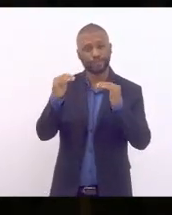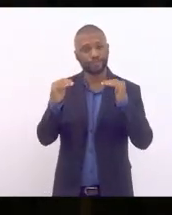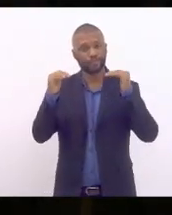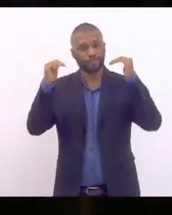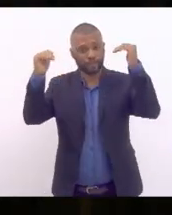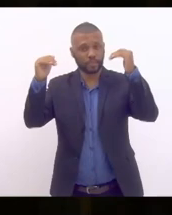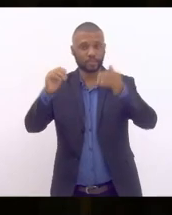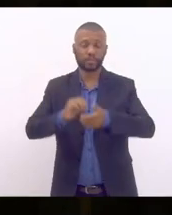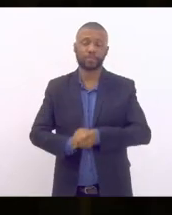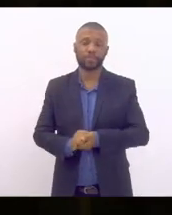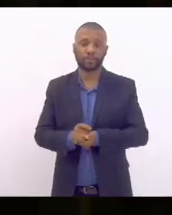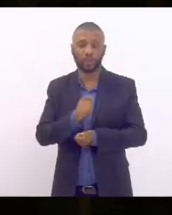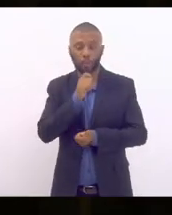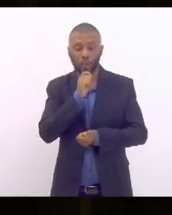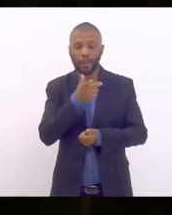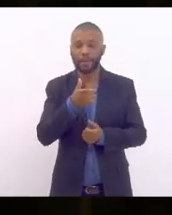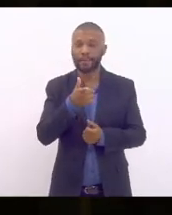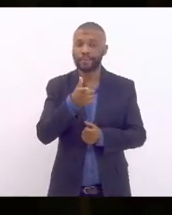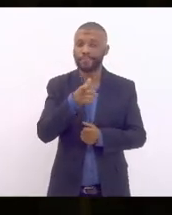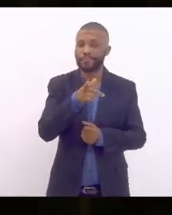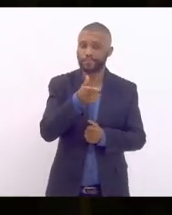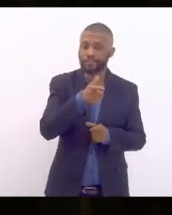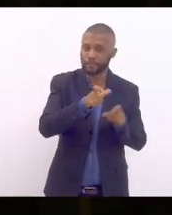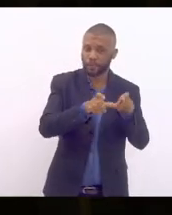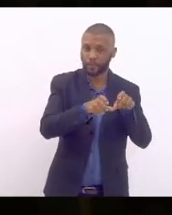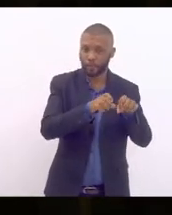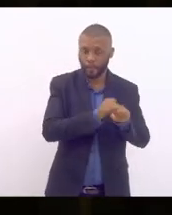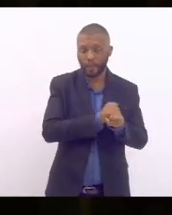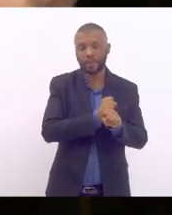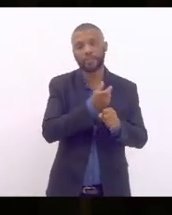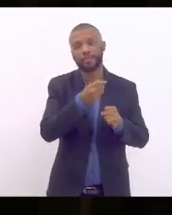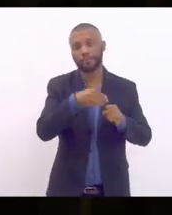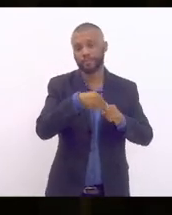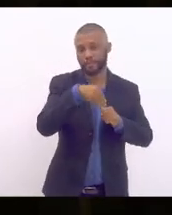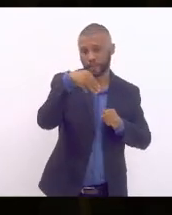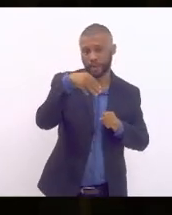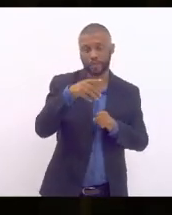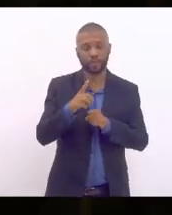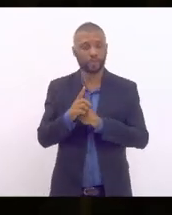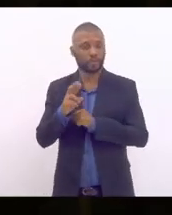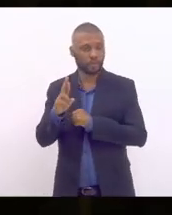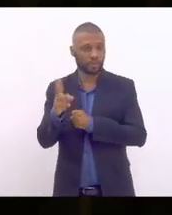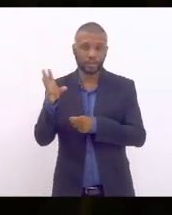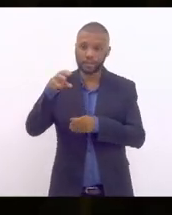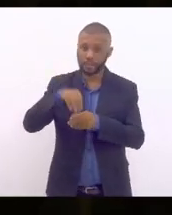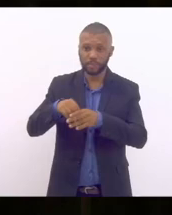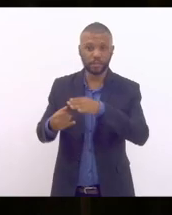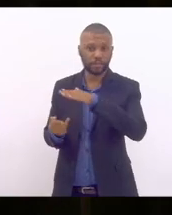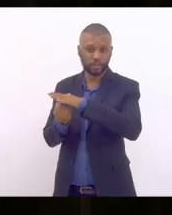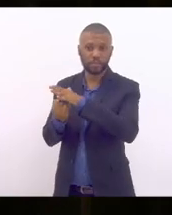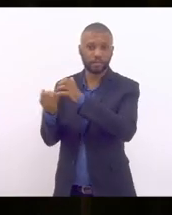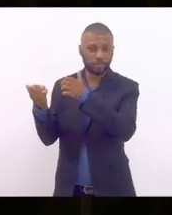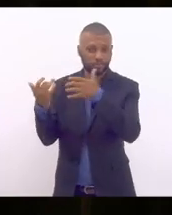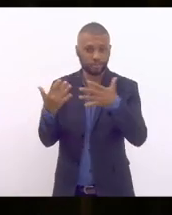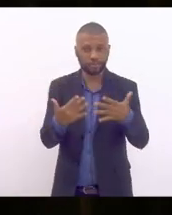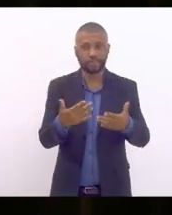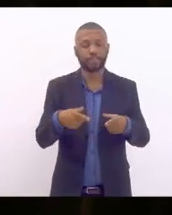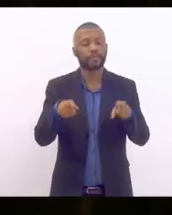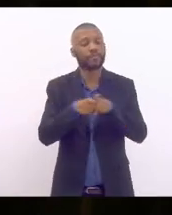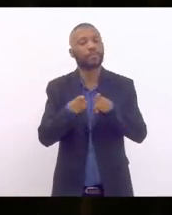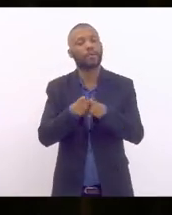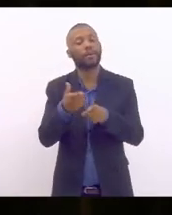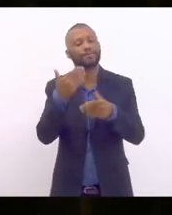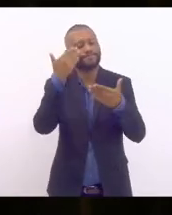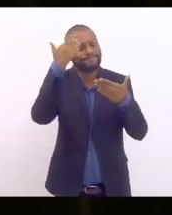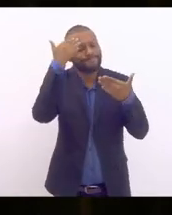sem Mestres e doutores titulados nas instituições que falaram aqui hoje agradecer